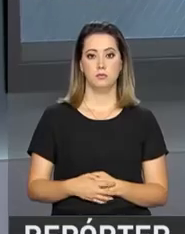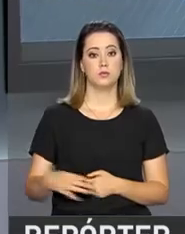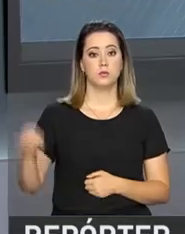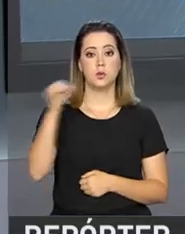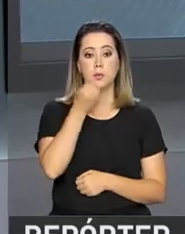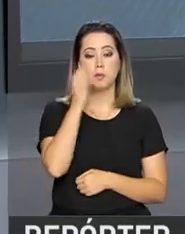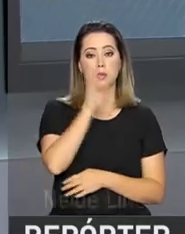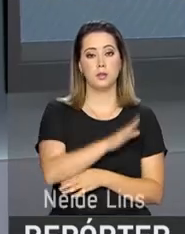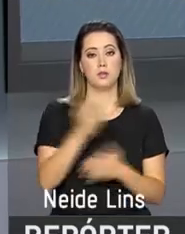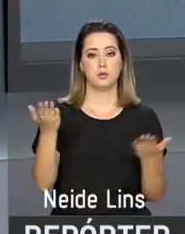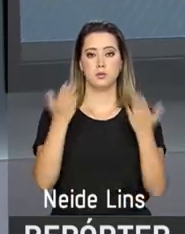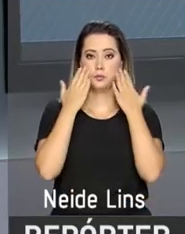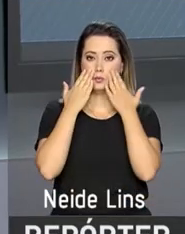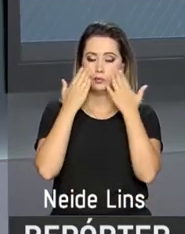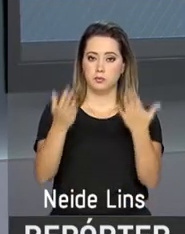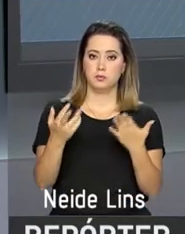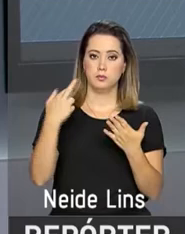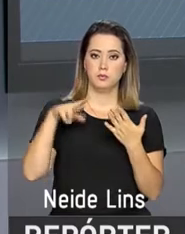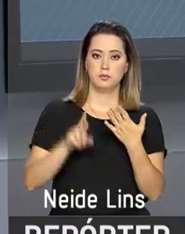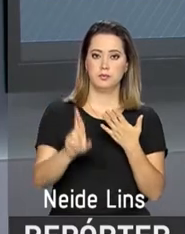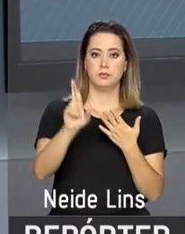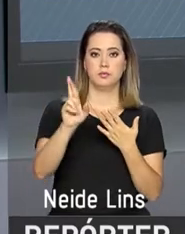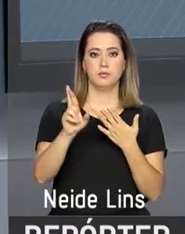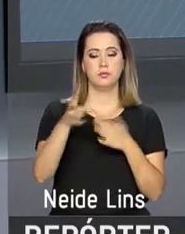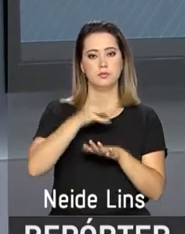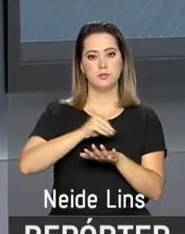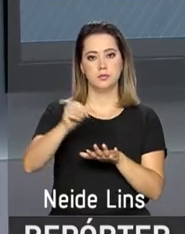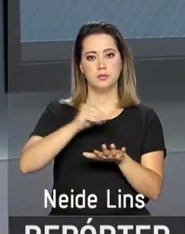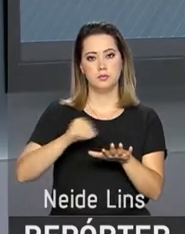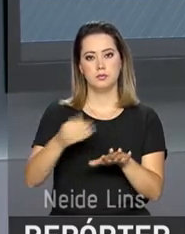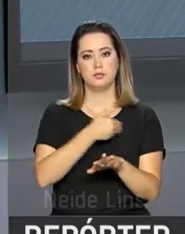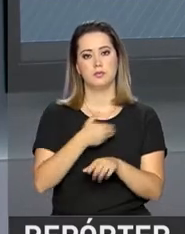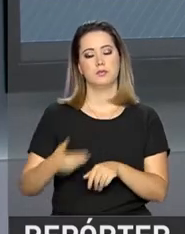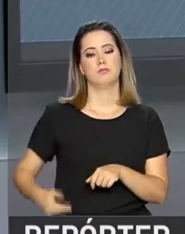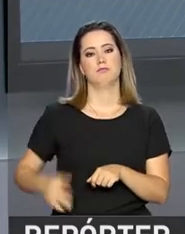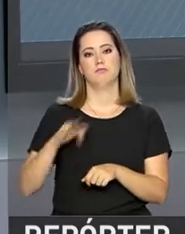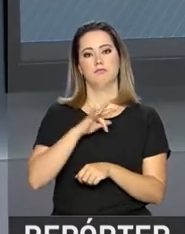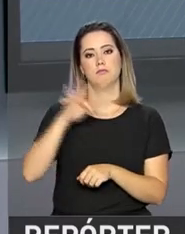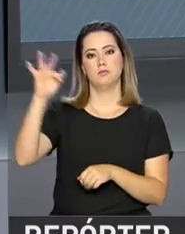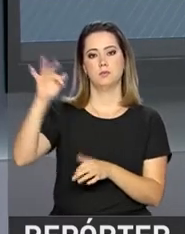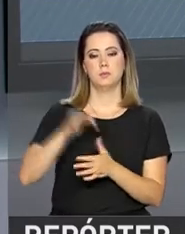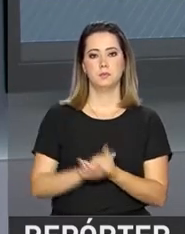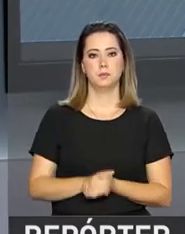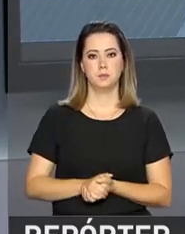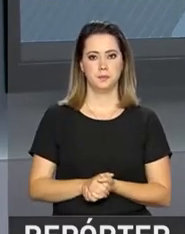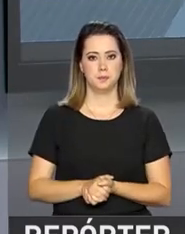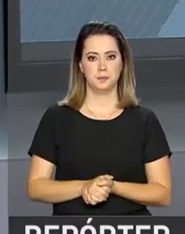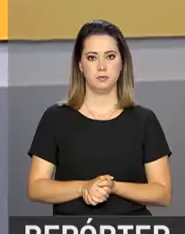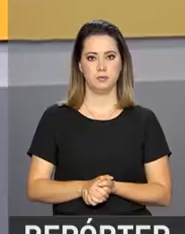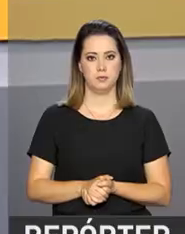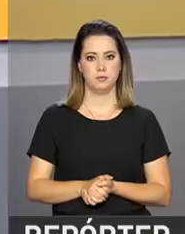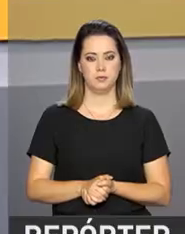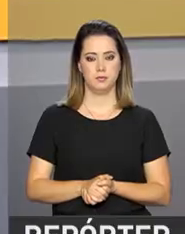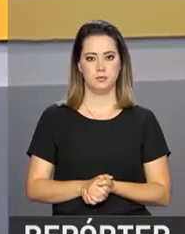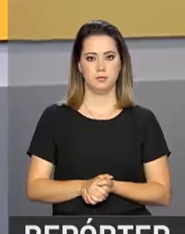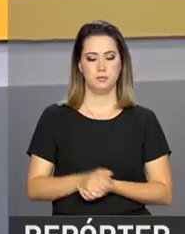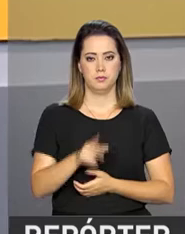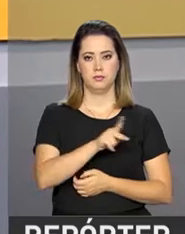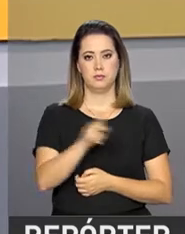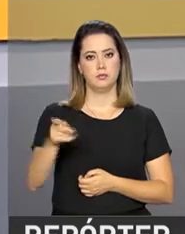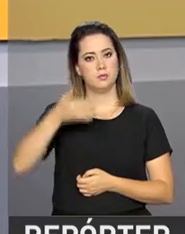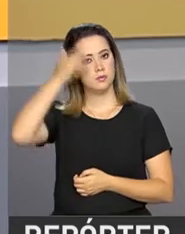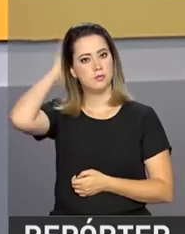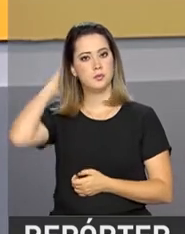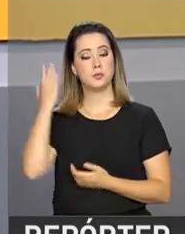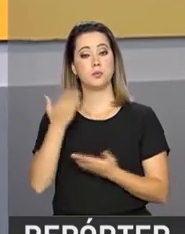Olá, boa tarde. Começa agora mais uma edição do Repórter NBR e as notícias do governo federal. O